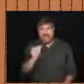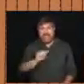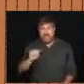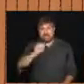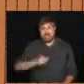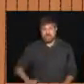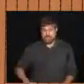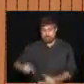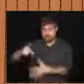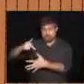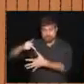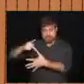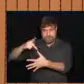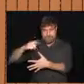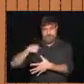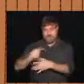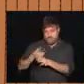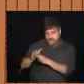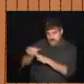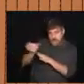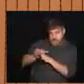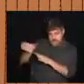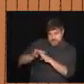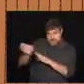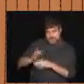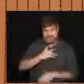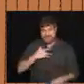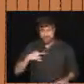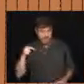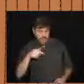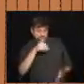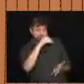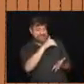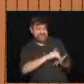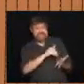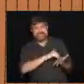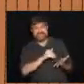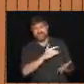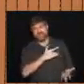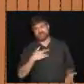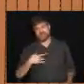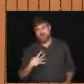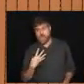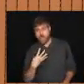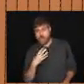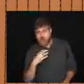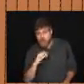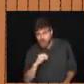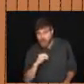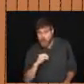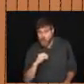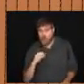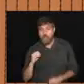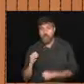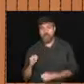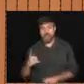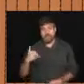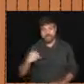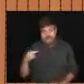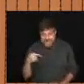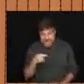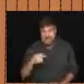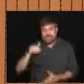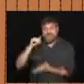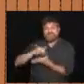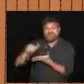Pan-Americana nos ouve em muitas coisas. Dr. Carmino, com 40 anos, foi secretário de Estado. Nós temos uma pessoa